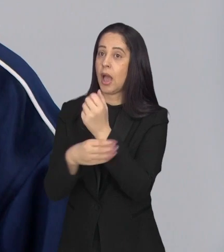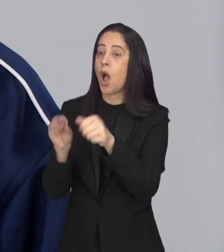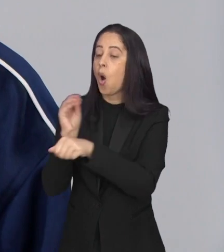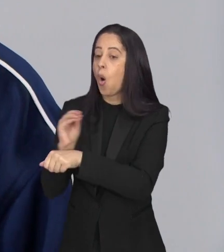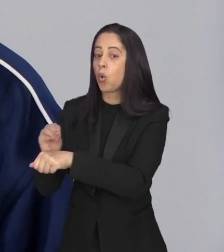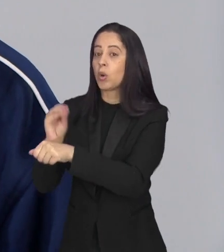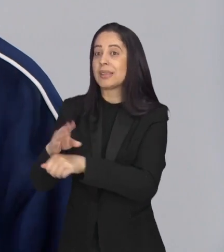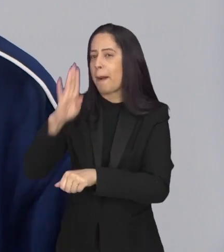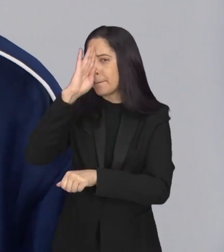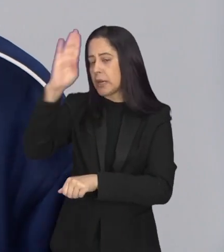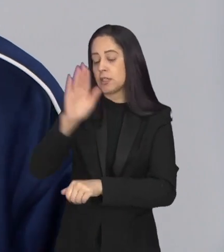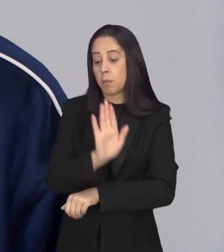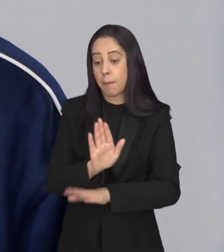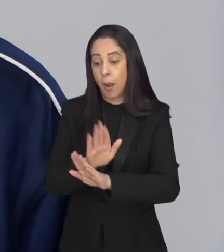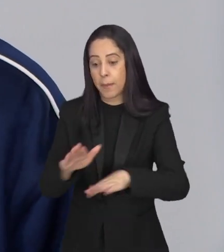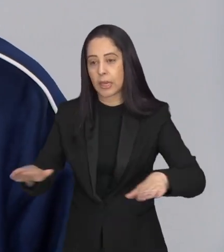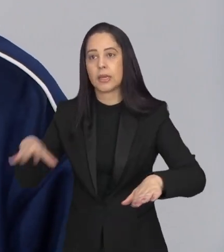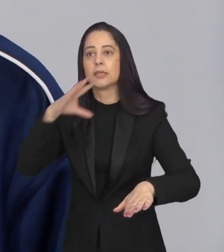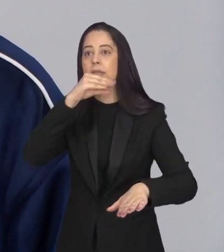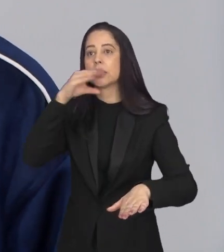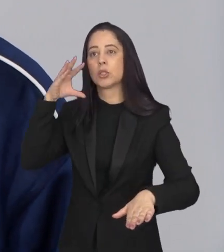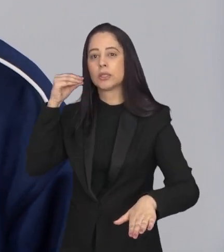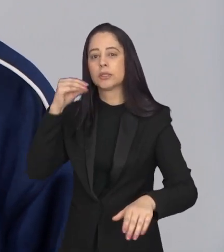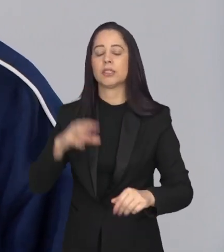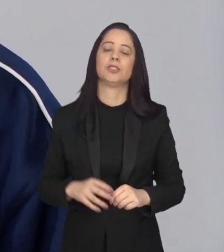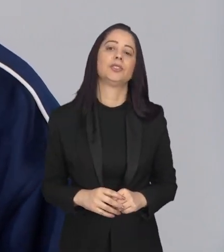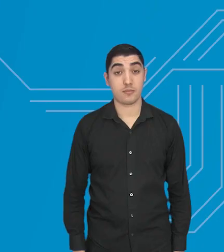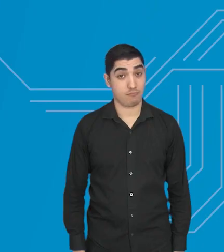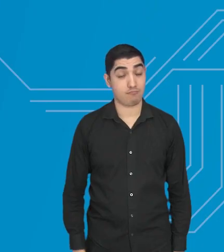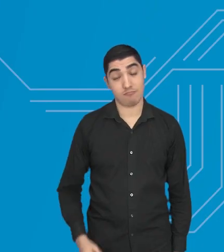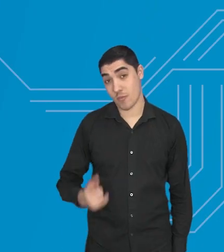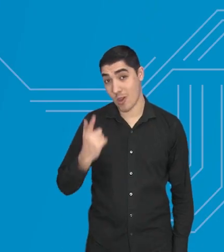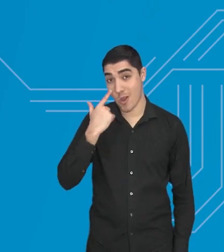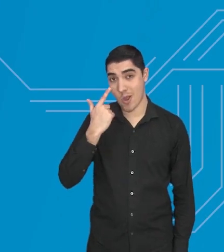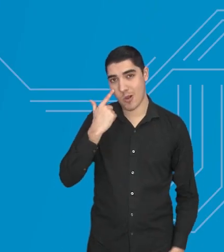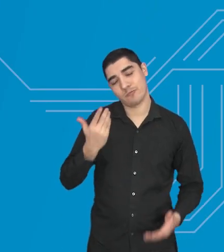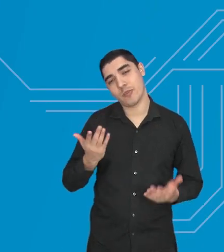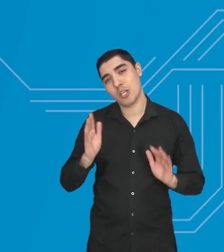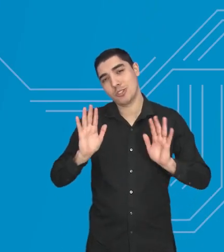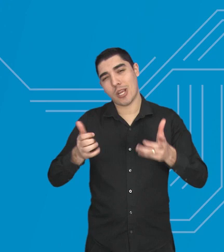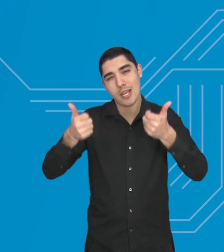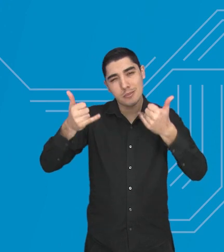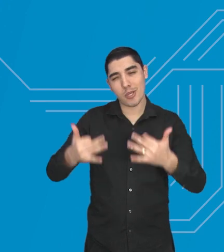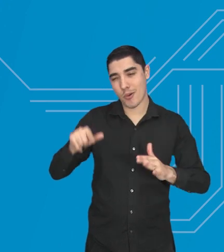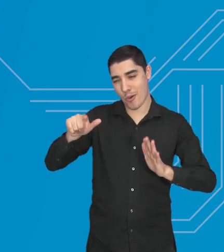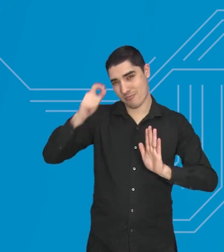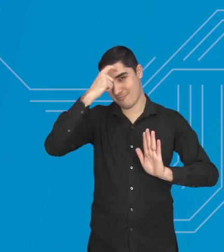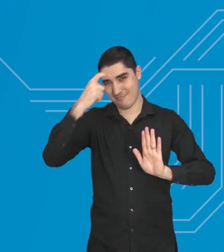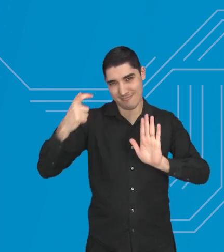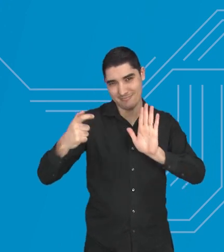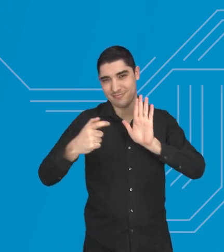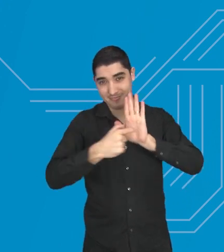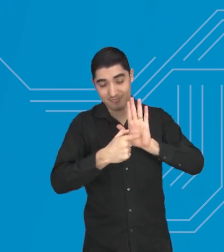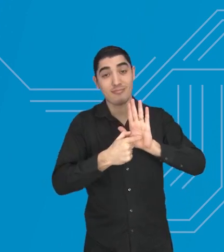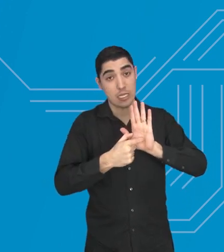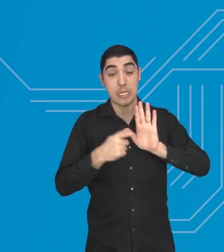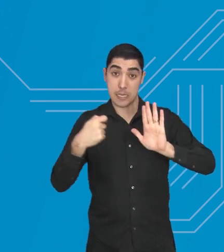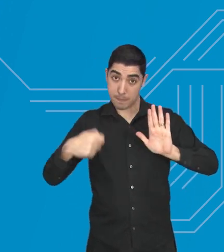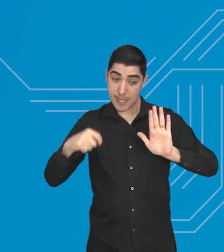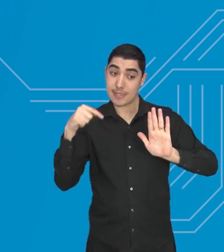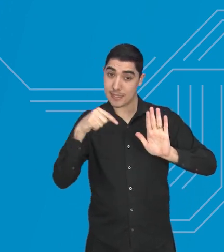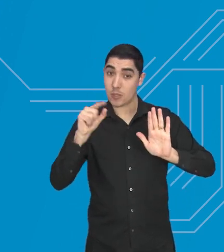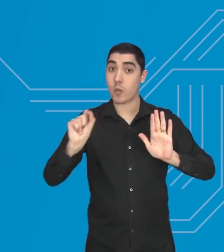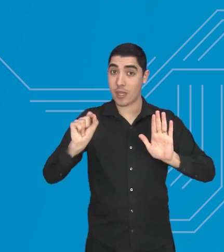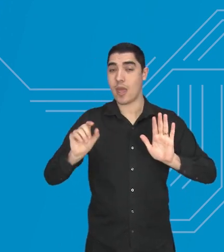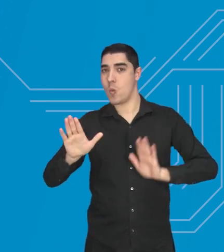aí, principalmente das crianças, dos adolescentes. E olha só, a gente já falou sobre inteligência artificial e